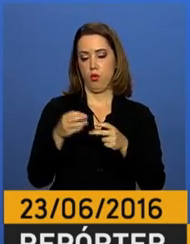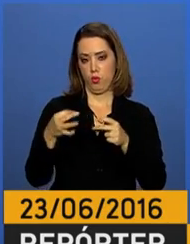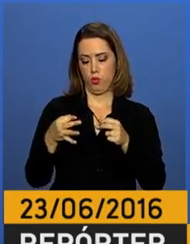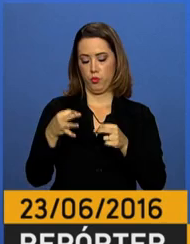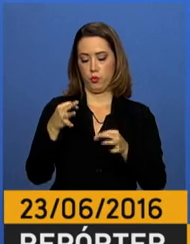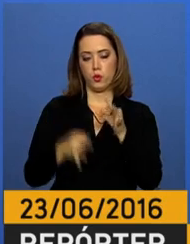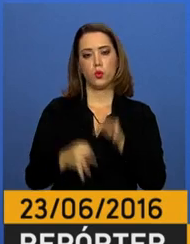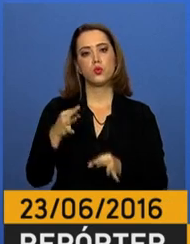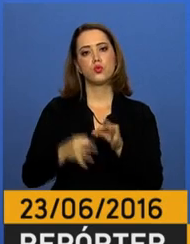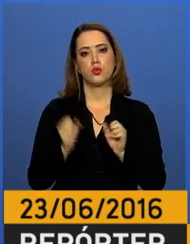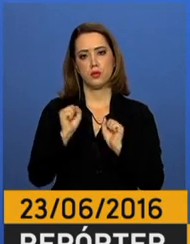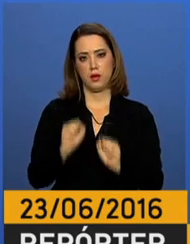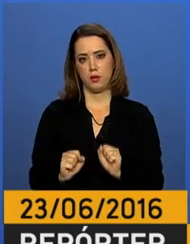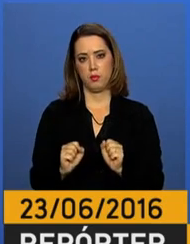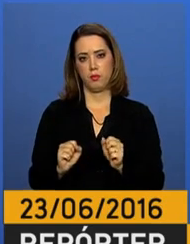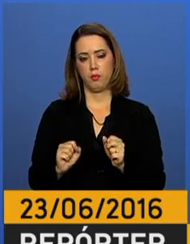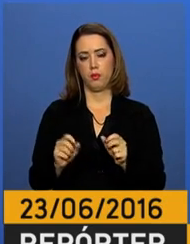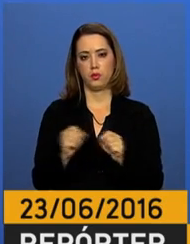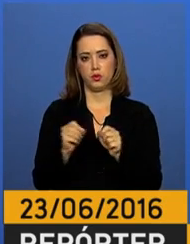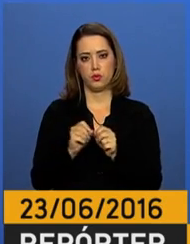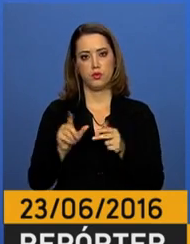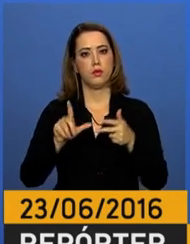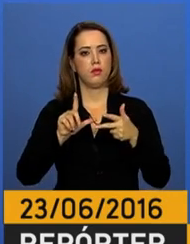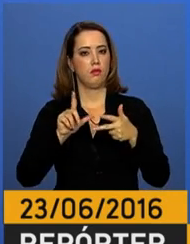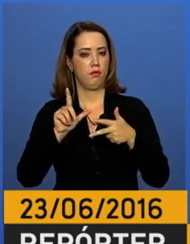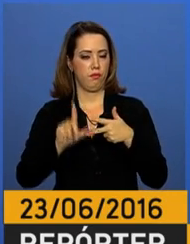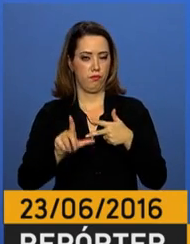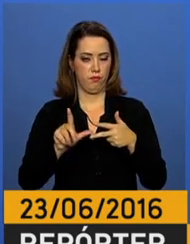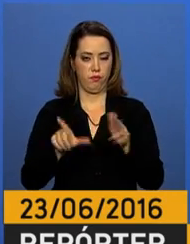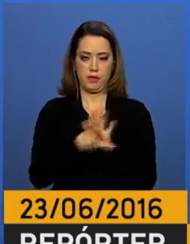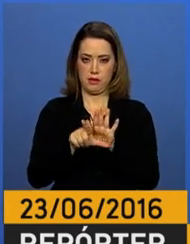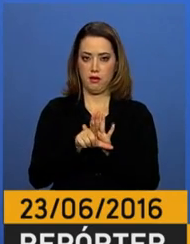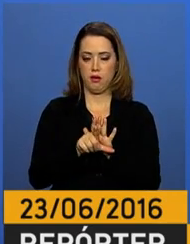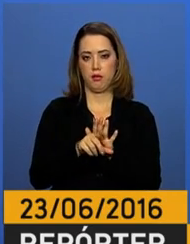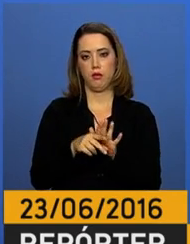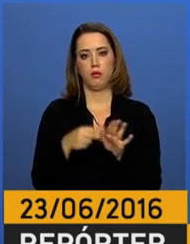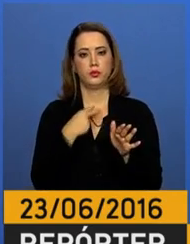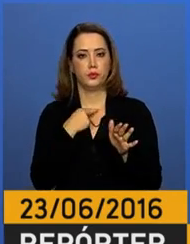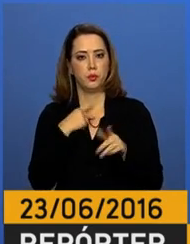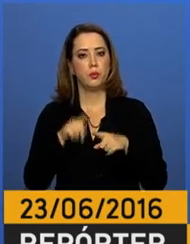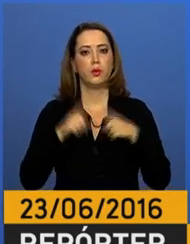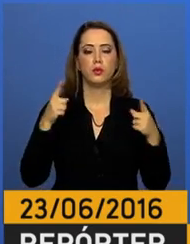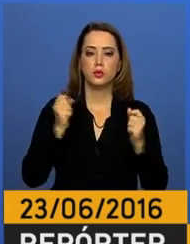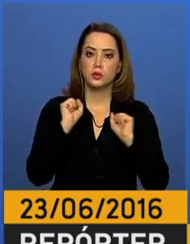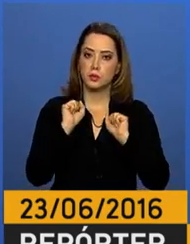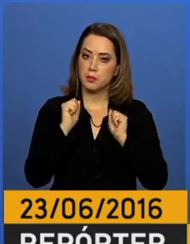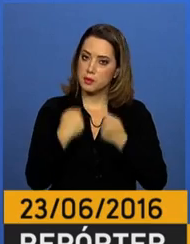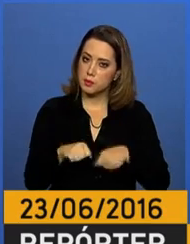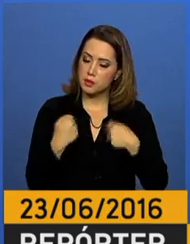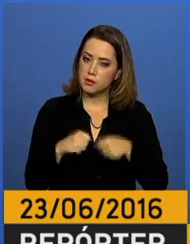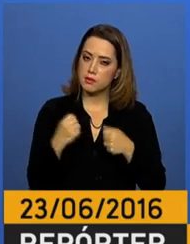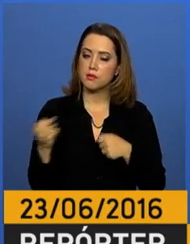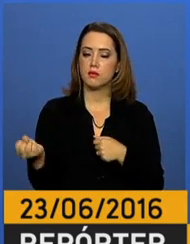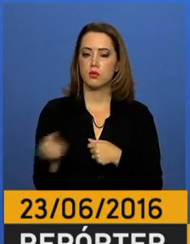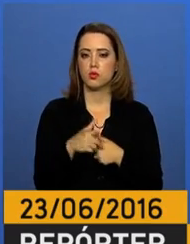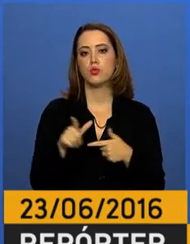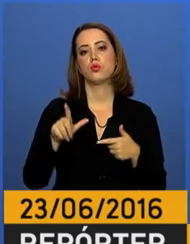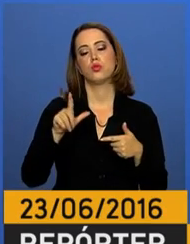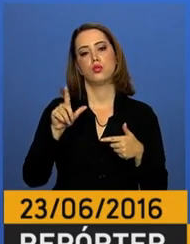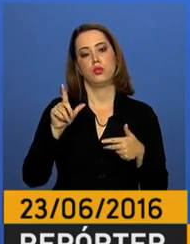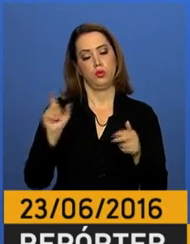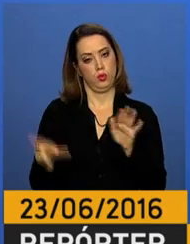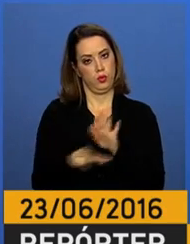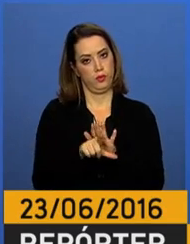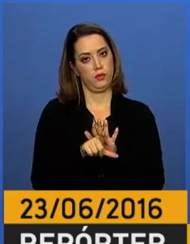prazo determinado para que se dê eficácia a plena a esse dispositivo mas se depois desse